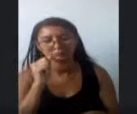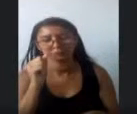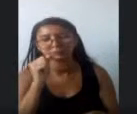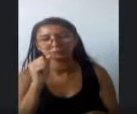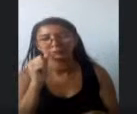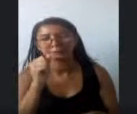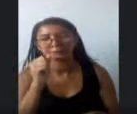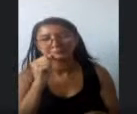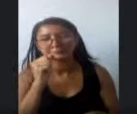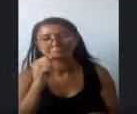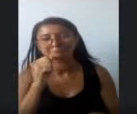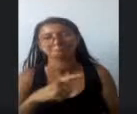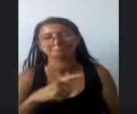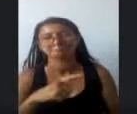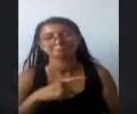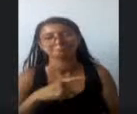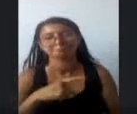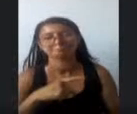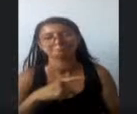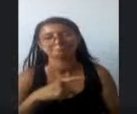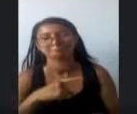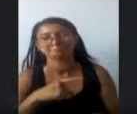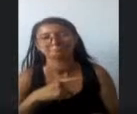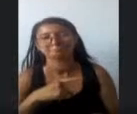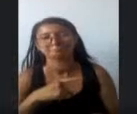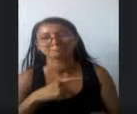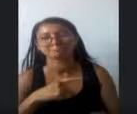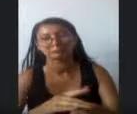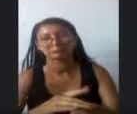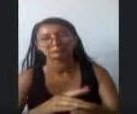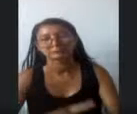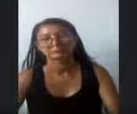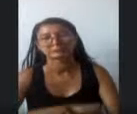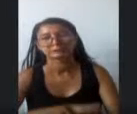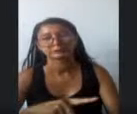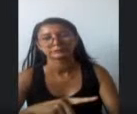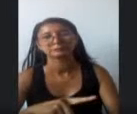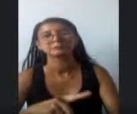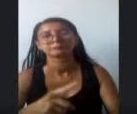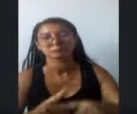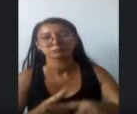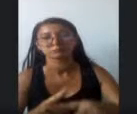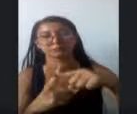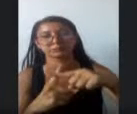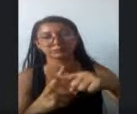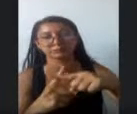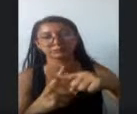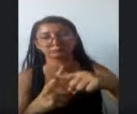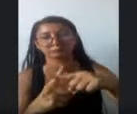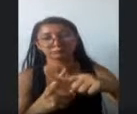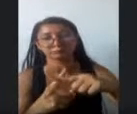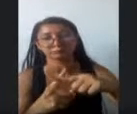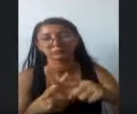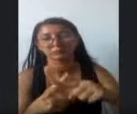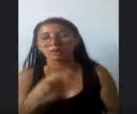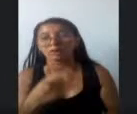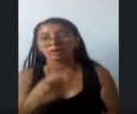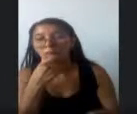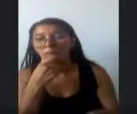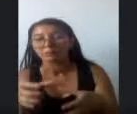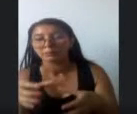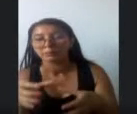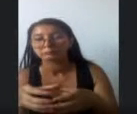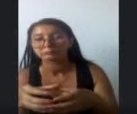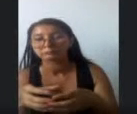positivo para sífilis, né, para o teste rápido, nós tivemos um resultado positivo, já no caso dos homens, não. E aí,